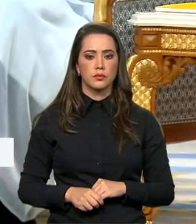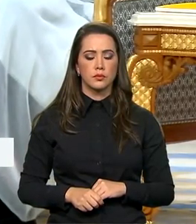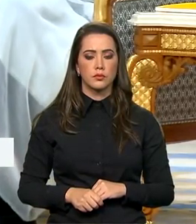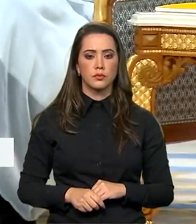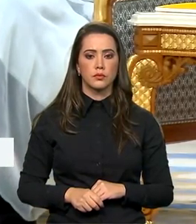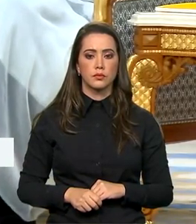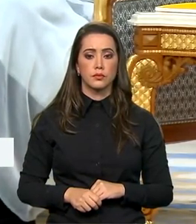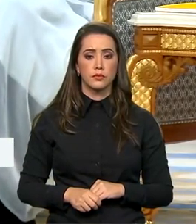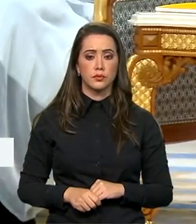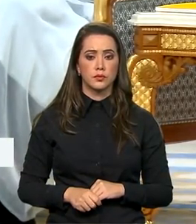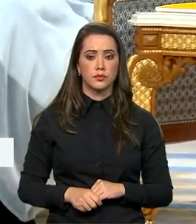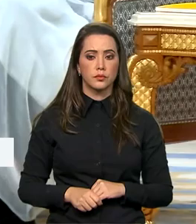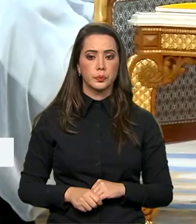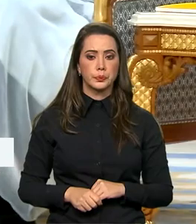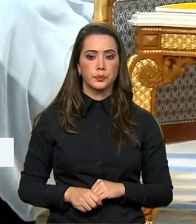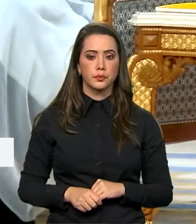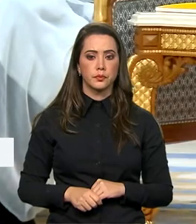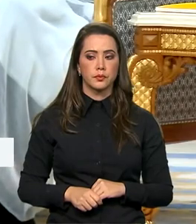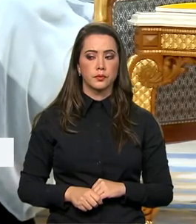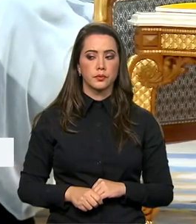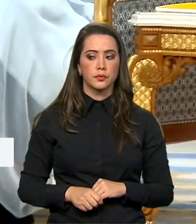consensos.